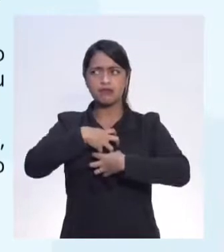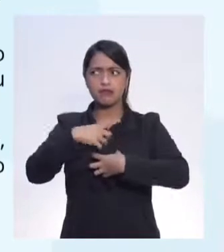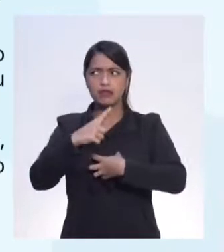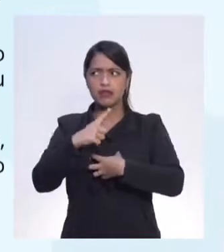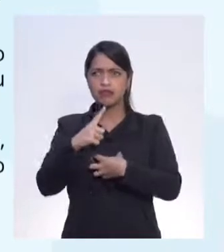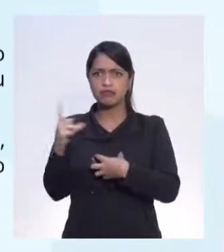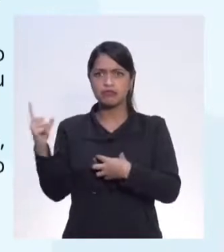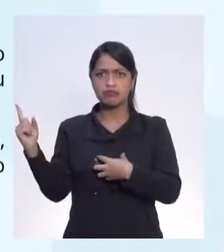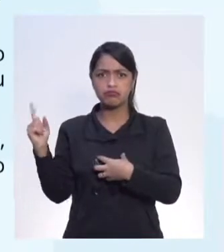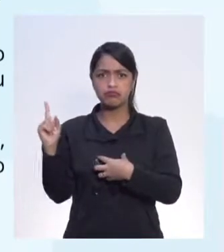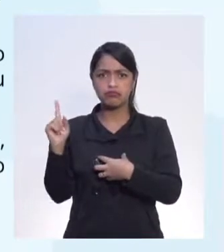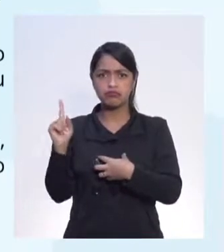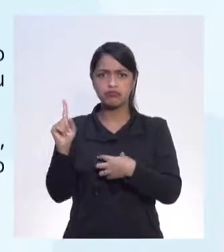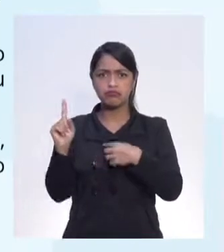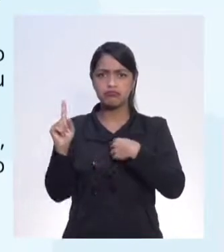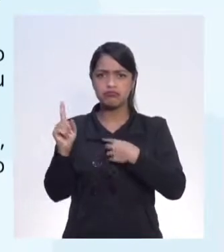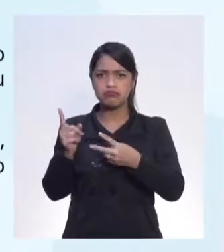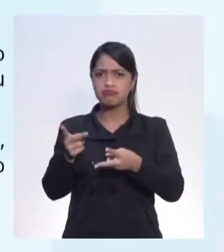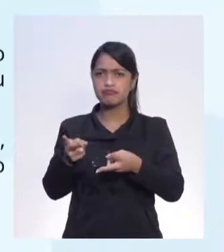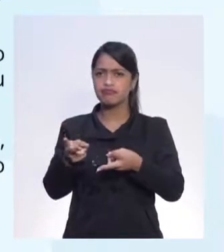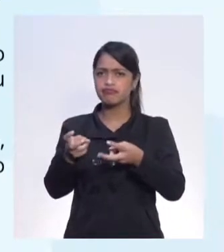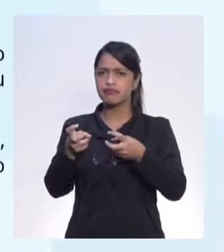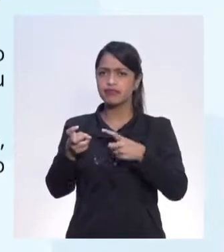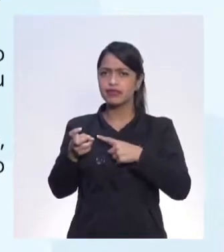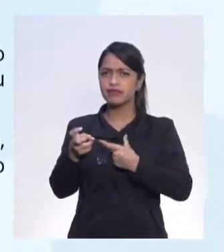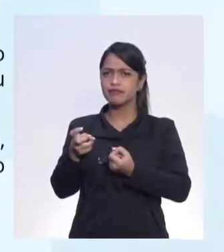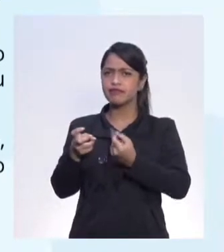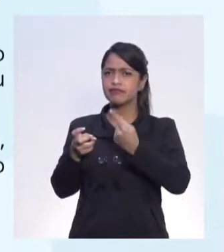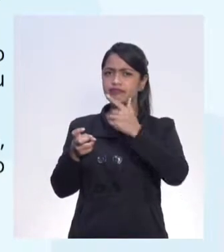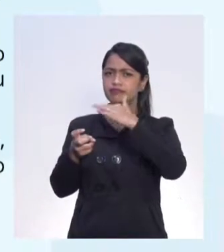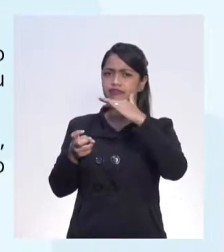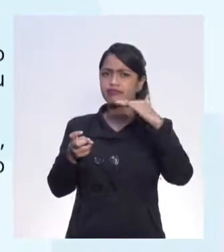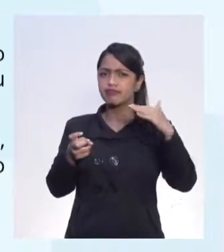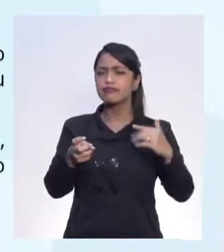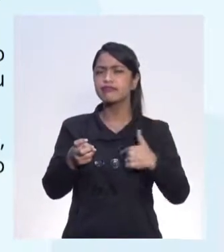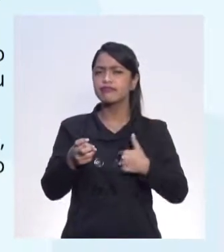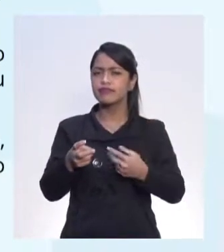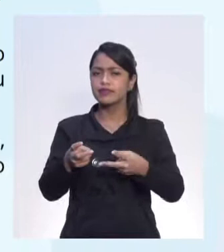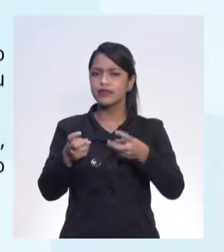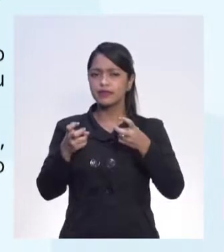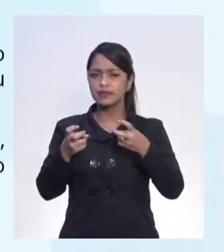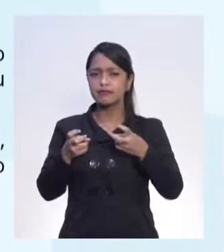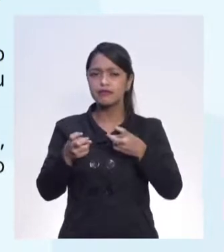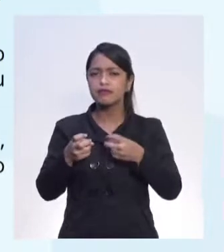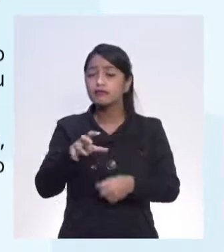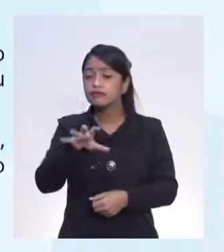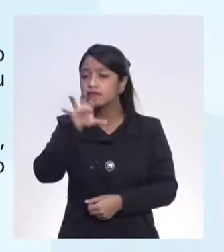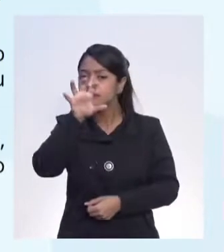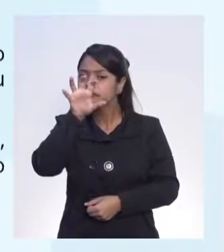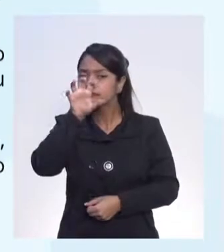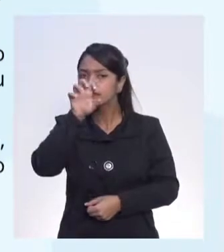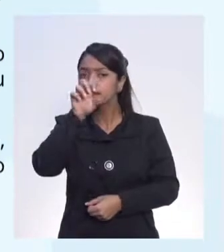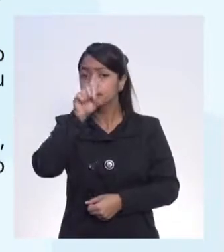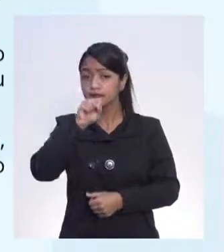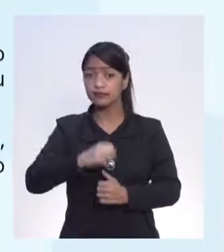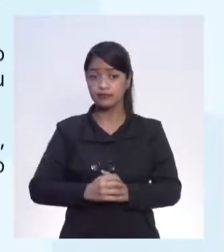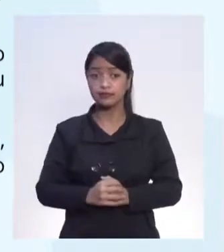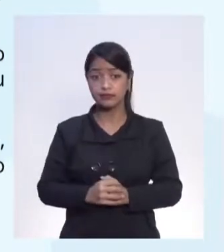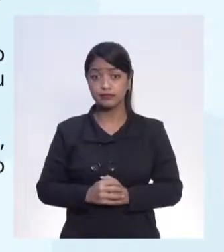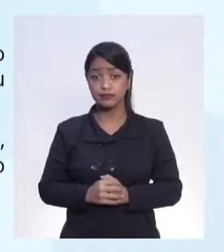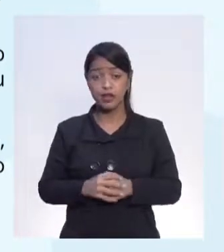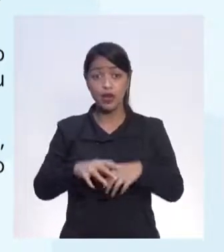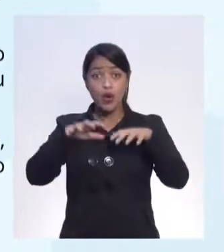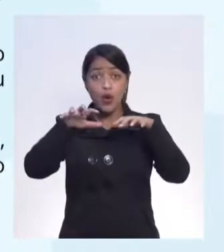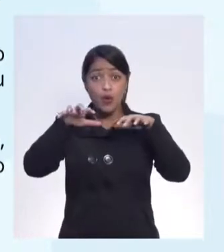Percebo uma caatinga no ar, disse ela baixinho, farejando. O monstro deve